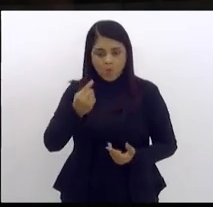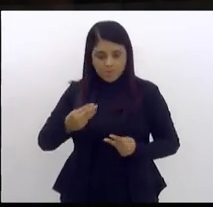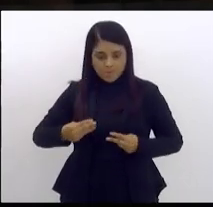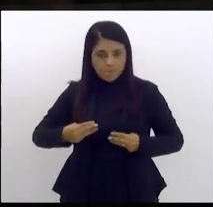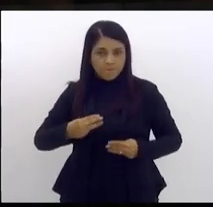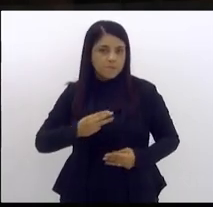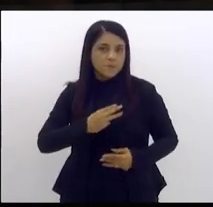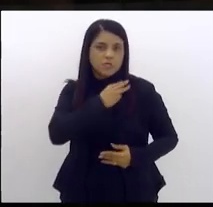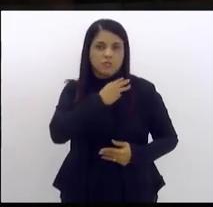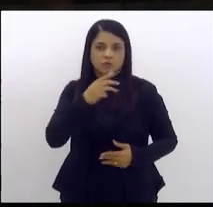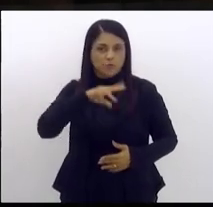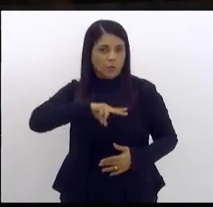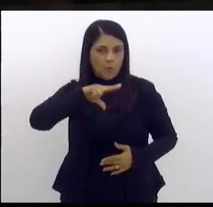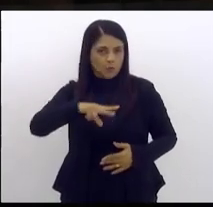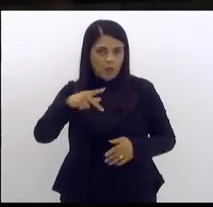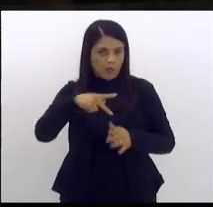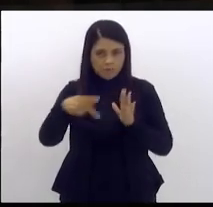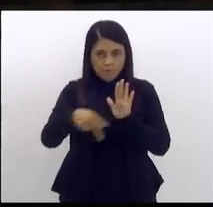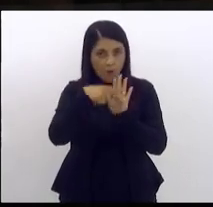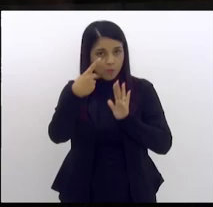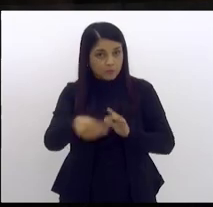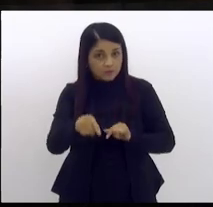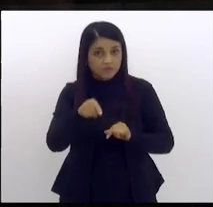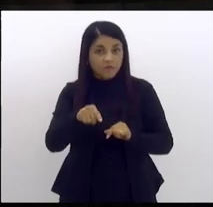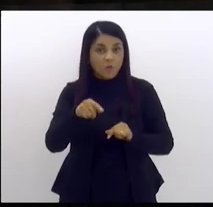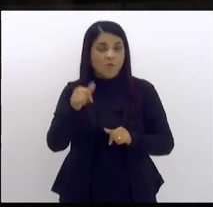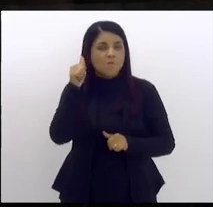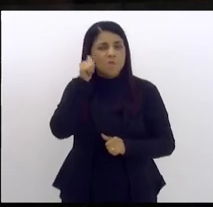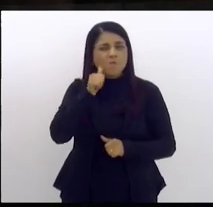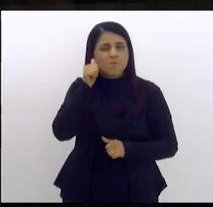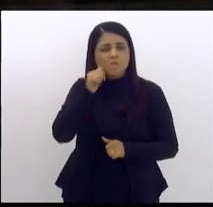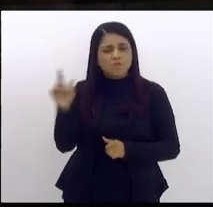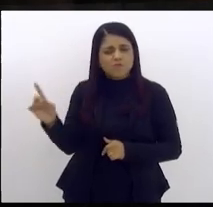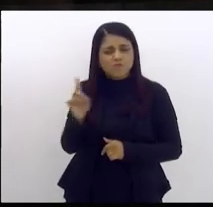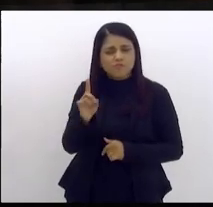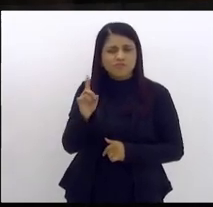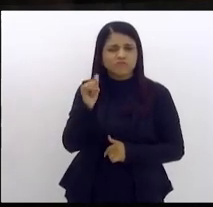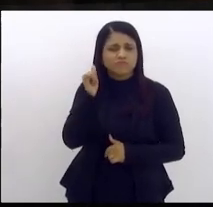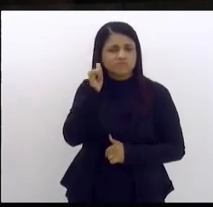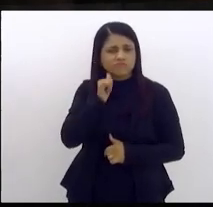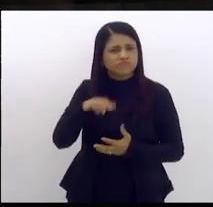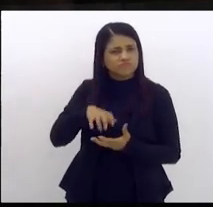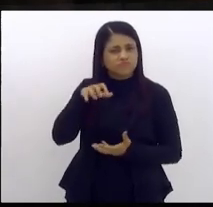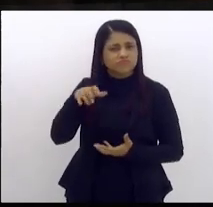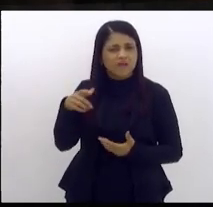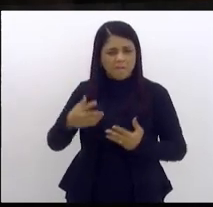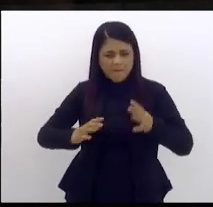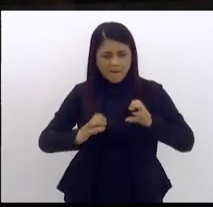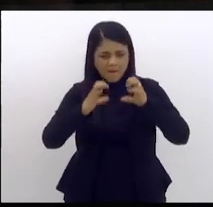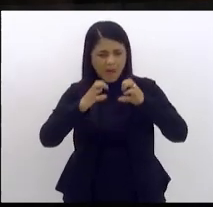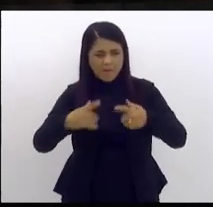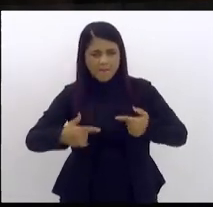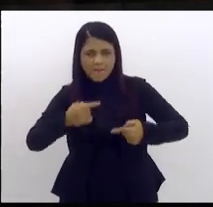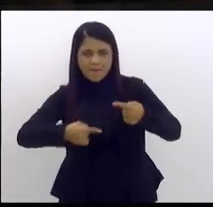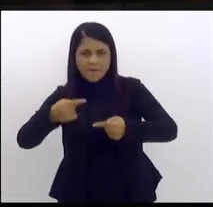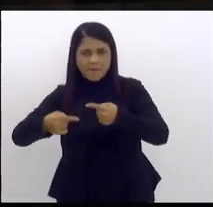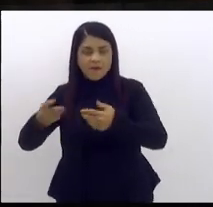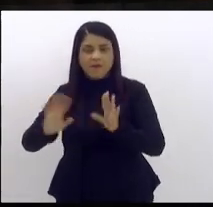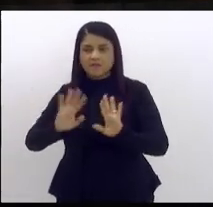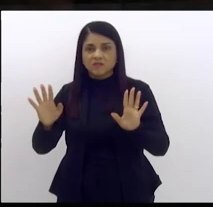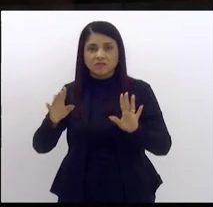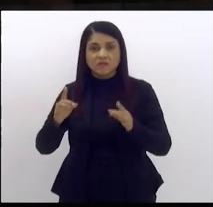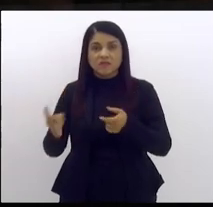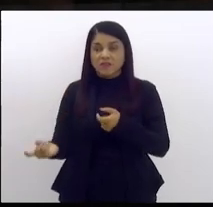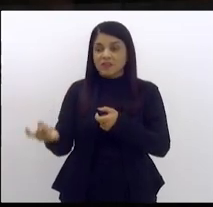falou nos ofendeu não foi uma senhora no aeroporto um bateboca e ele diz para os portugueses